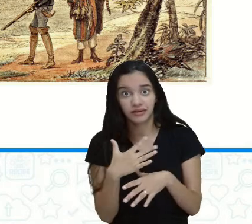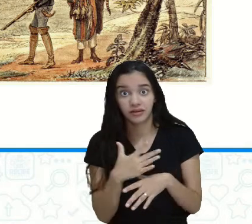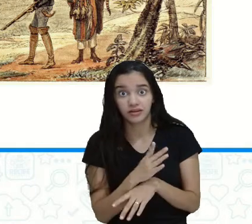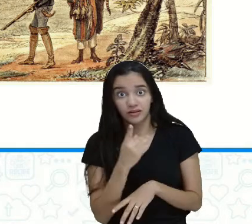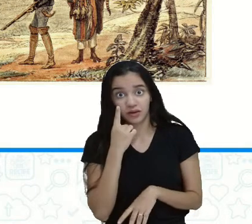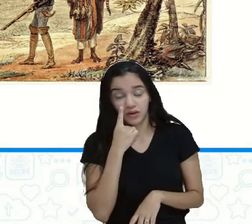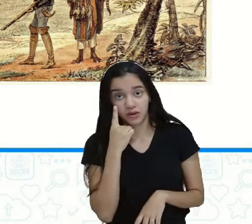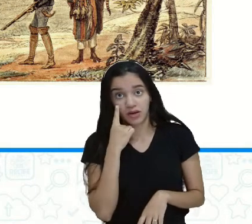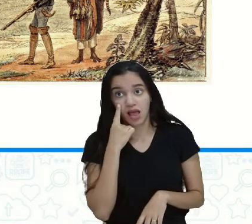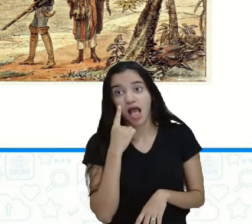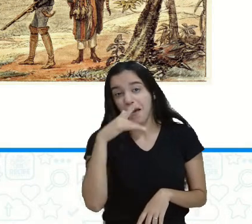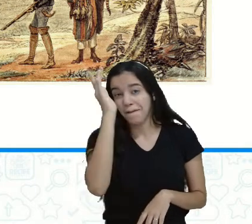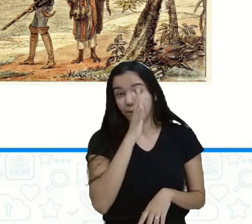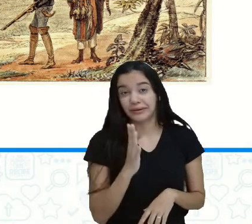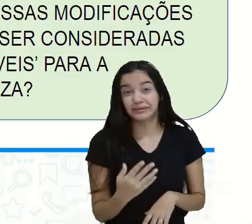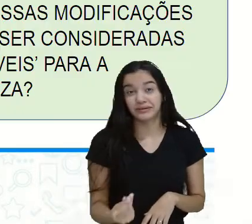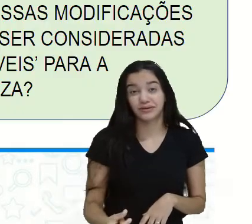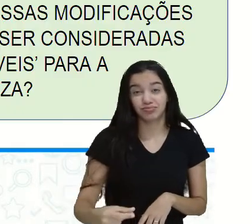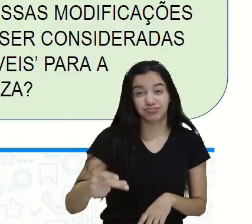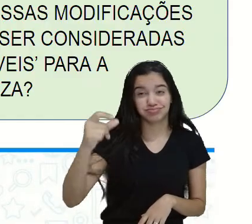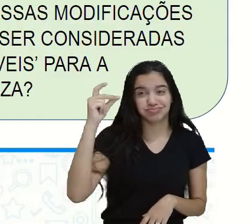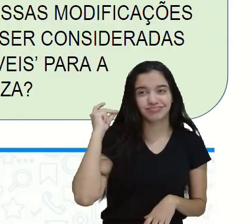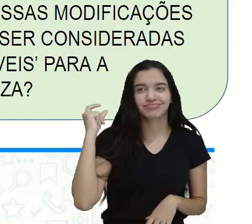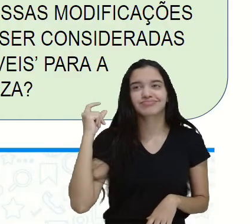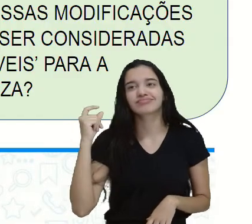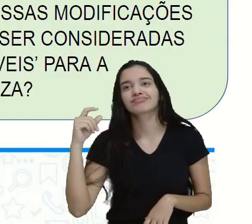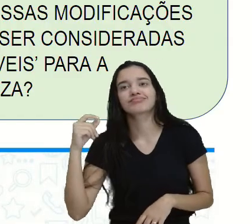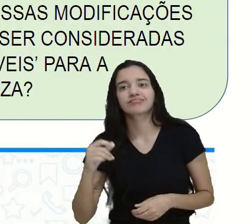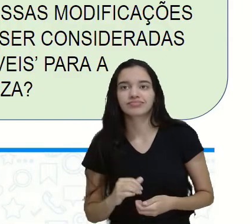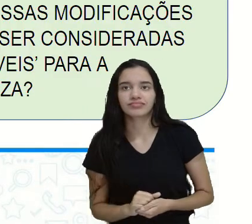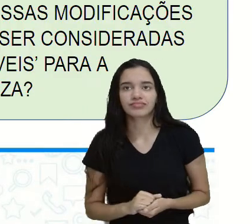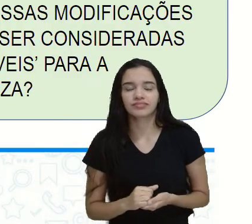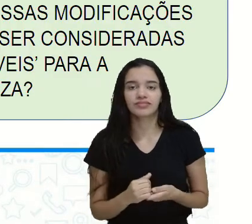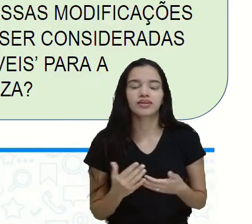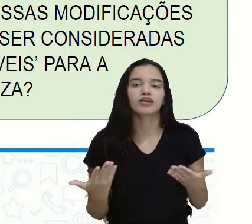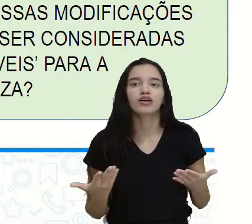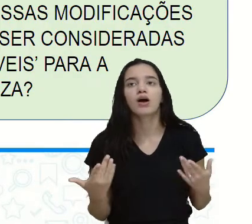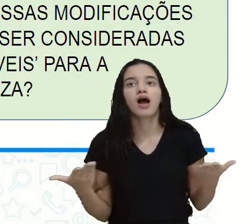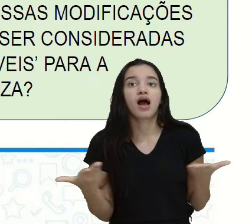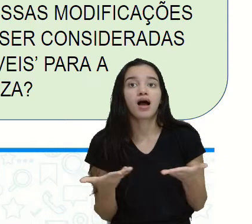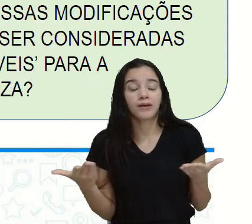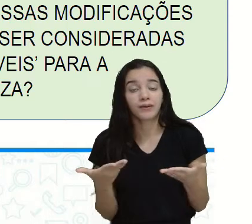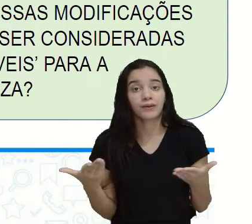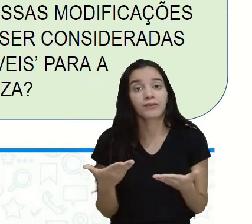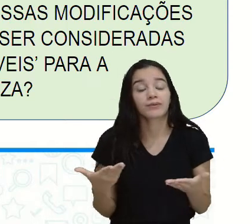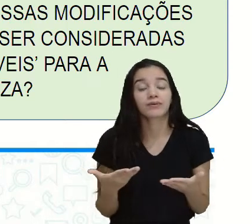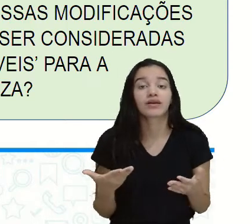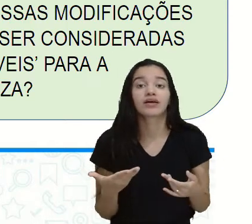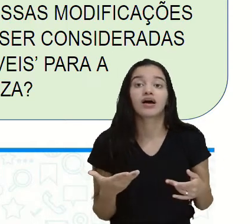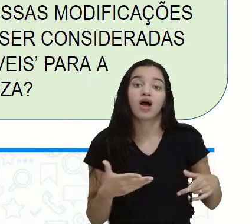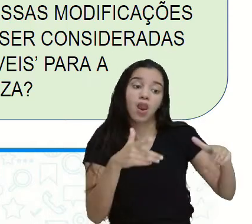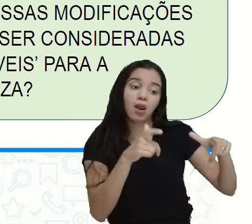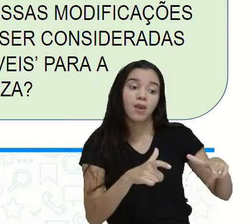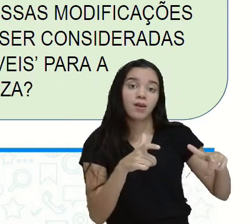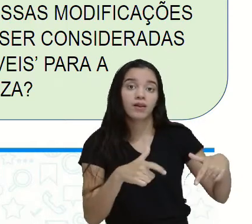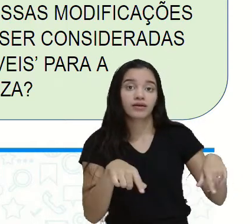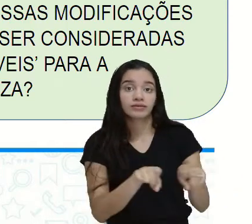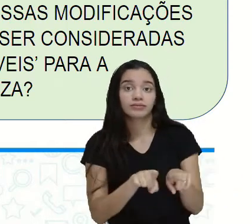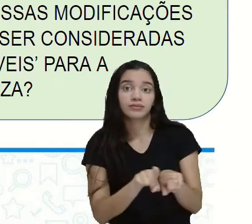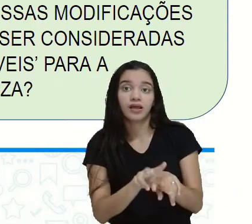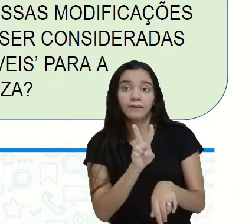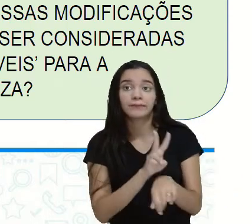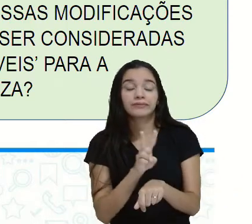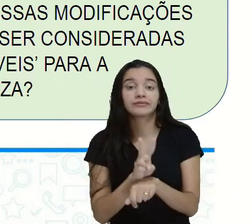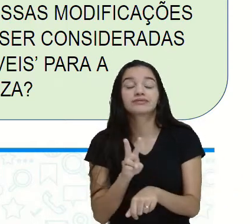olha aí, isso é do Brasil bem de antigamente. Ele retratava bem isso. Paisagem e preservação. Nós temos a imagem